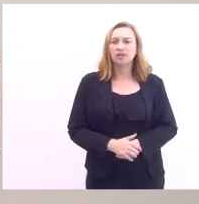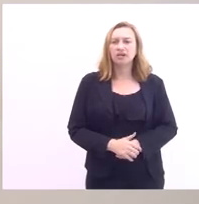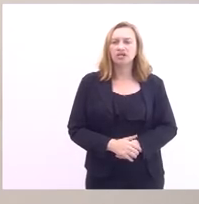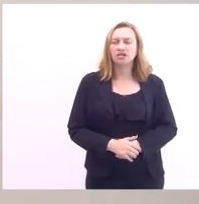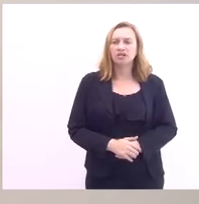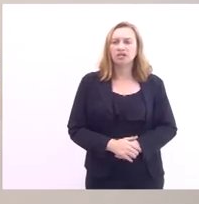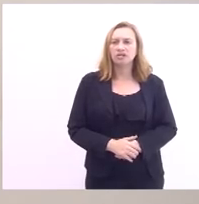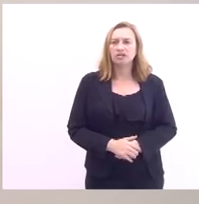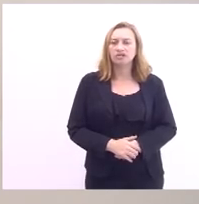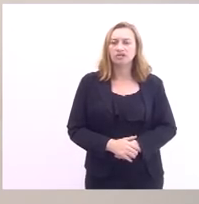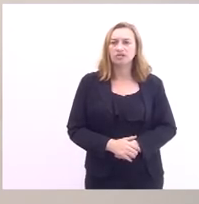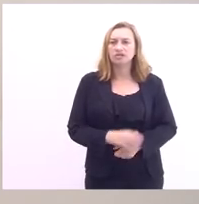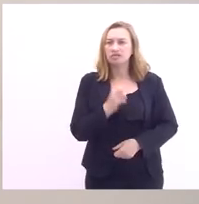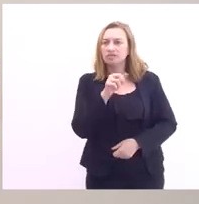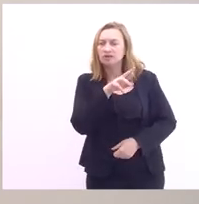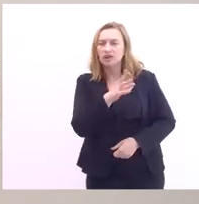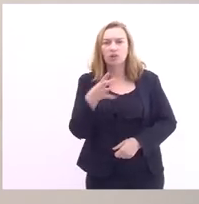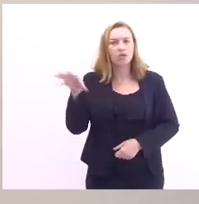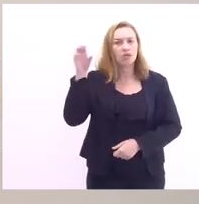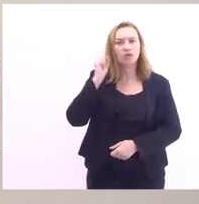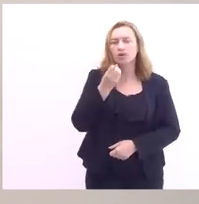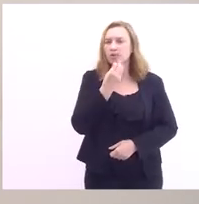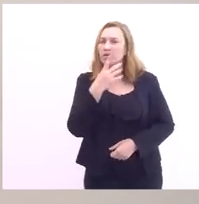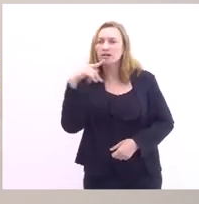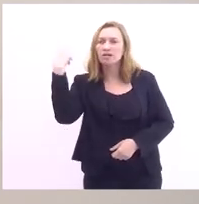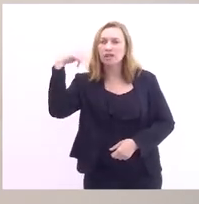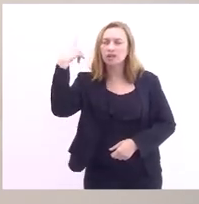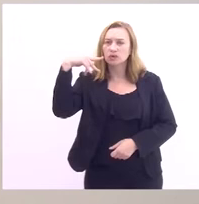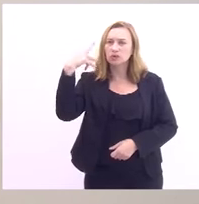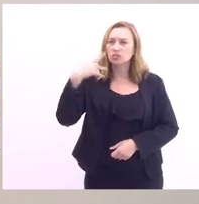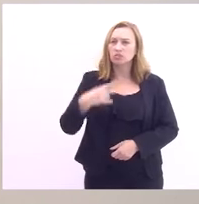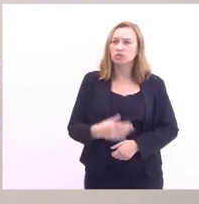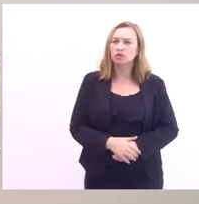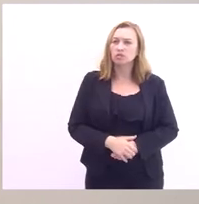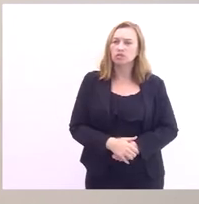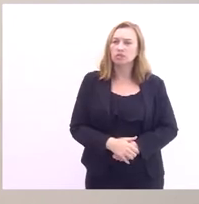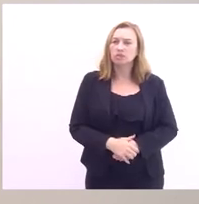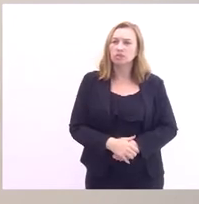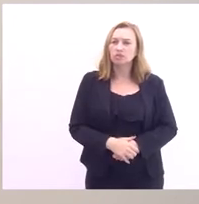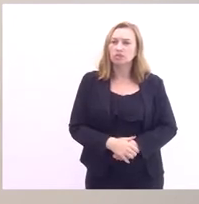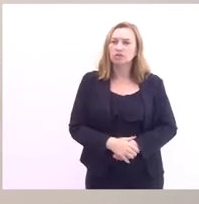do Wagner Victor, que eu ouvi muito bem, do vereador